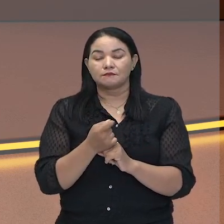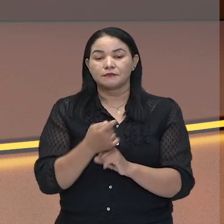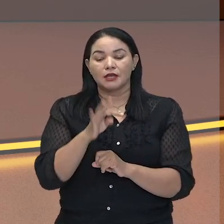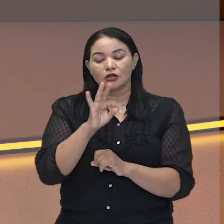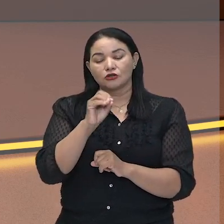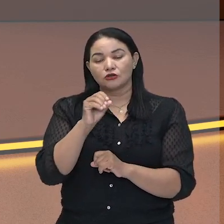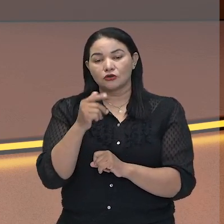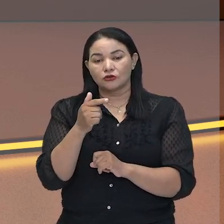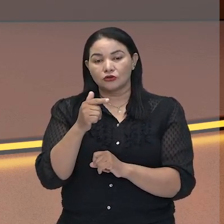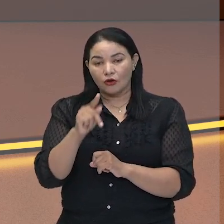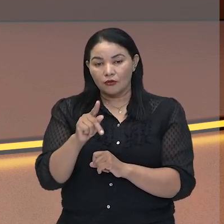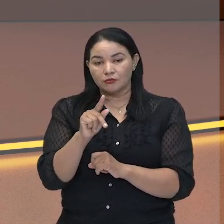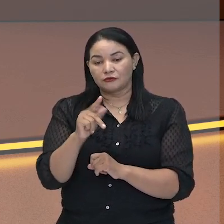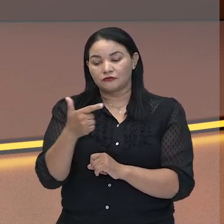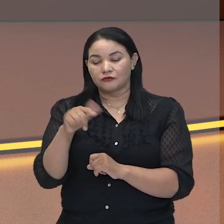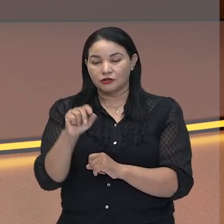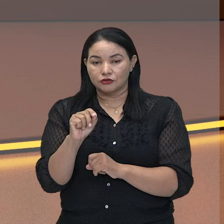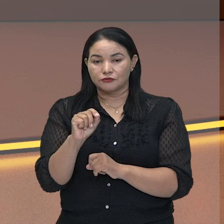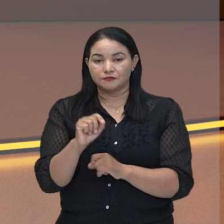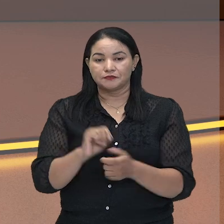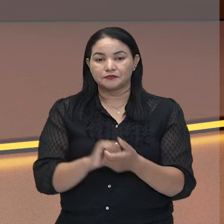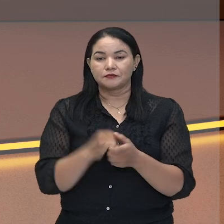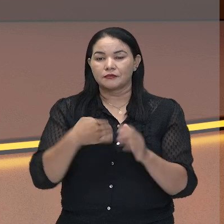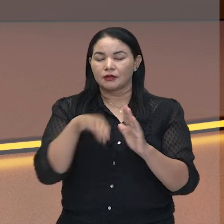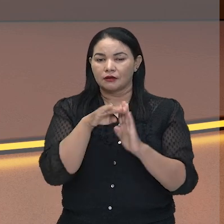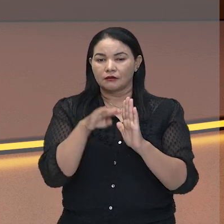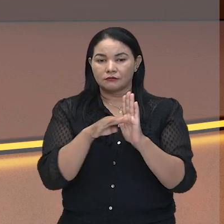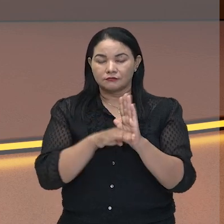do IDH. Esse já é o IDH do relatório